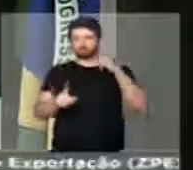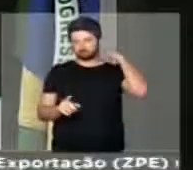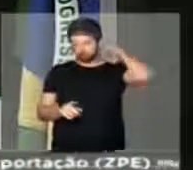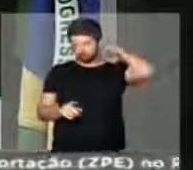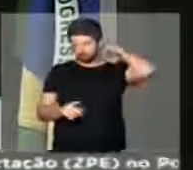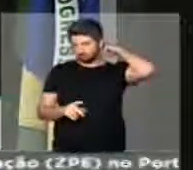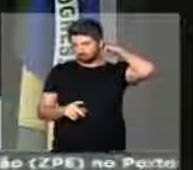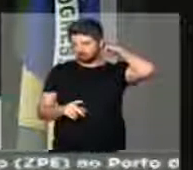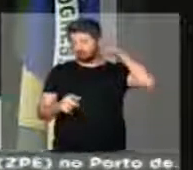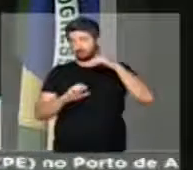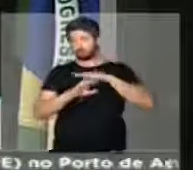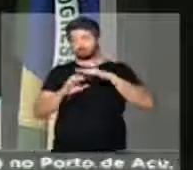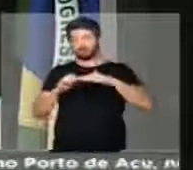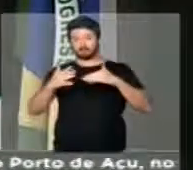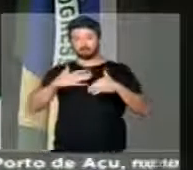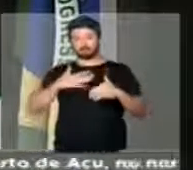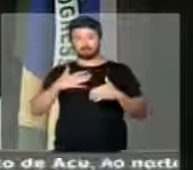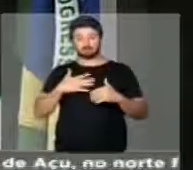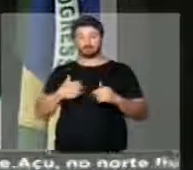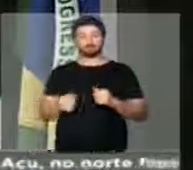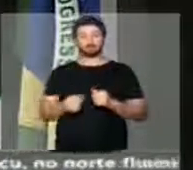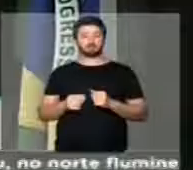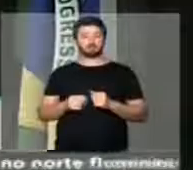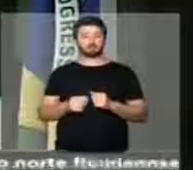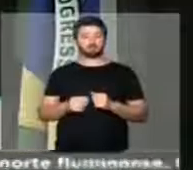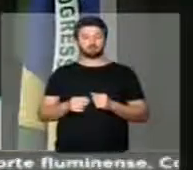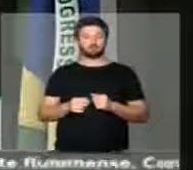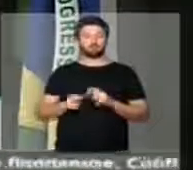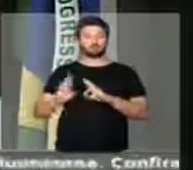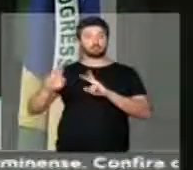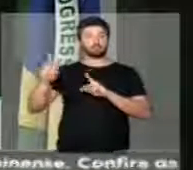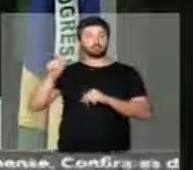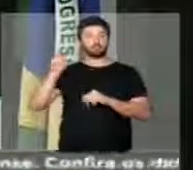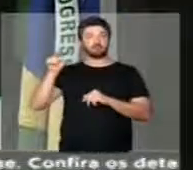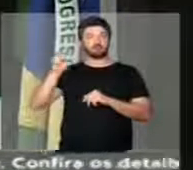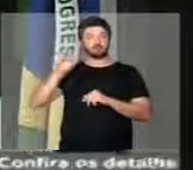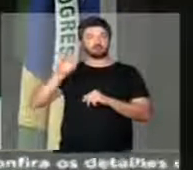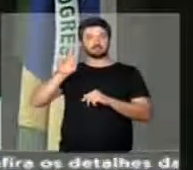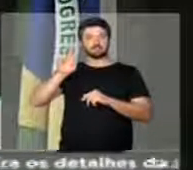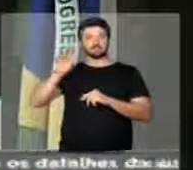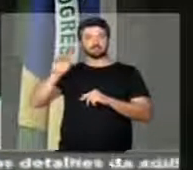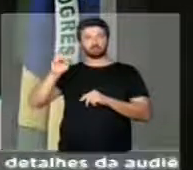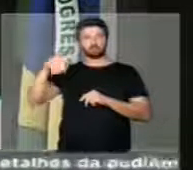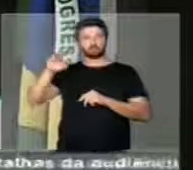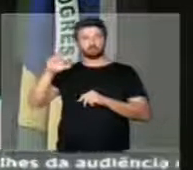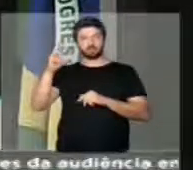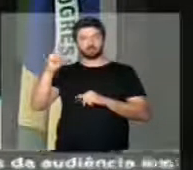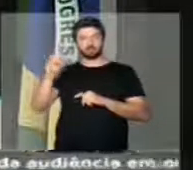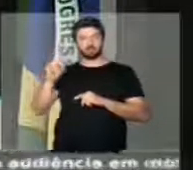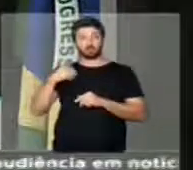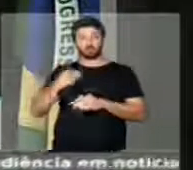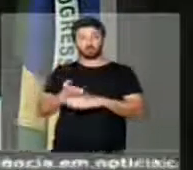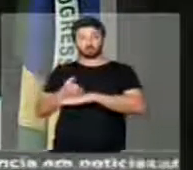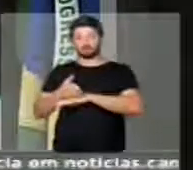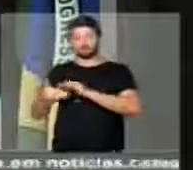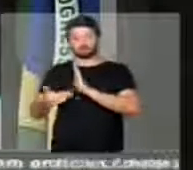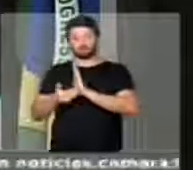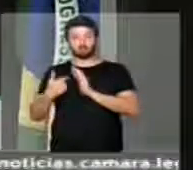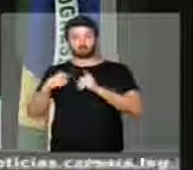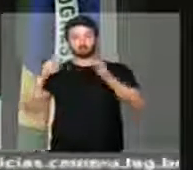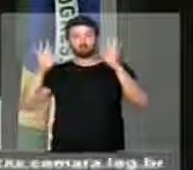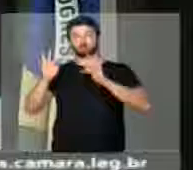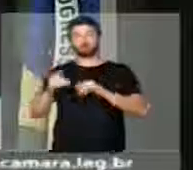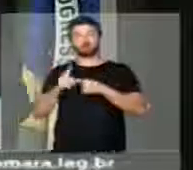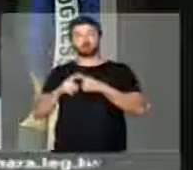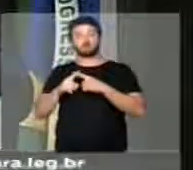companhias são bem das diferentes das de Sérgio Machado. Eu entrei nessa casa e tive a felicidade de